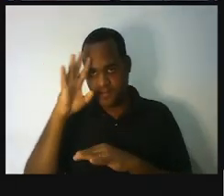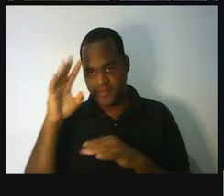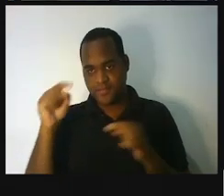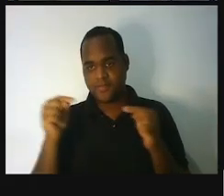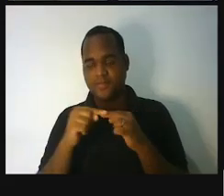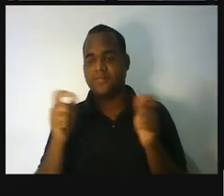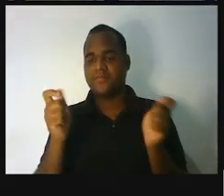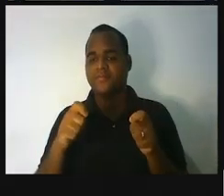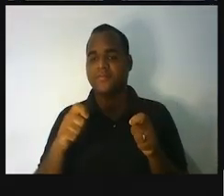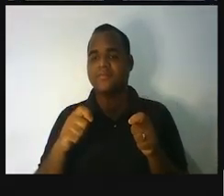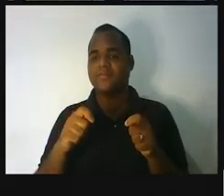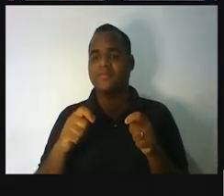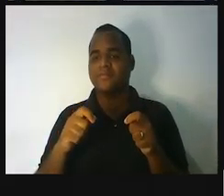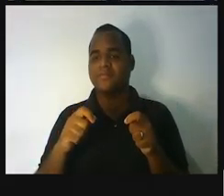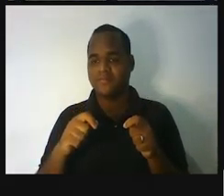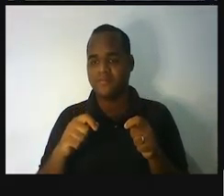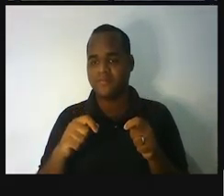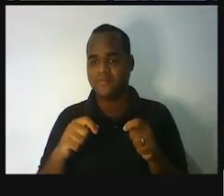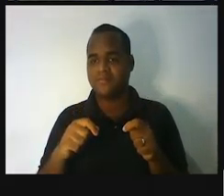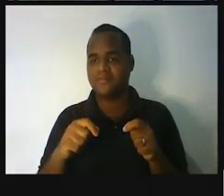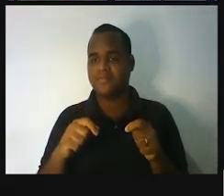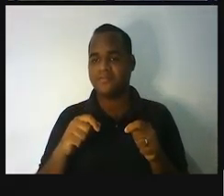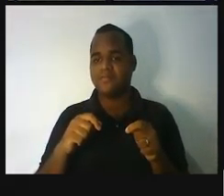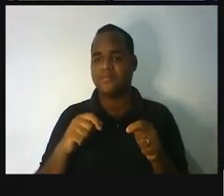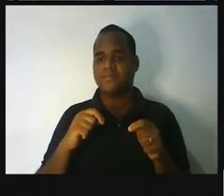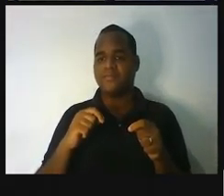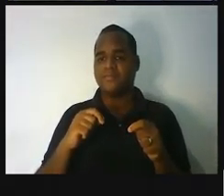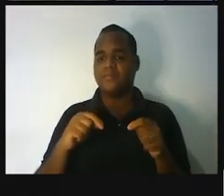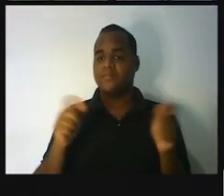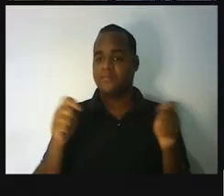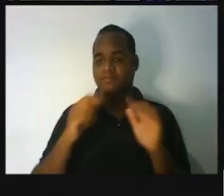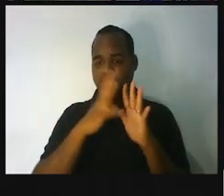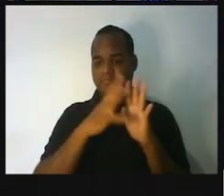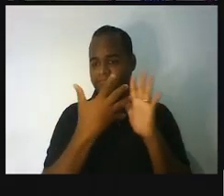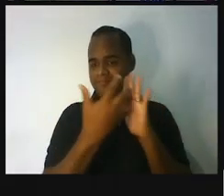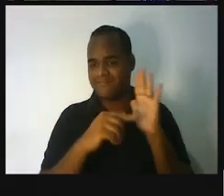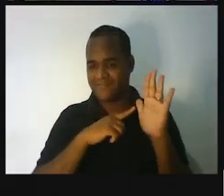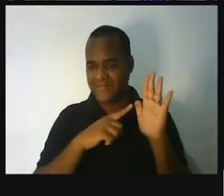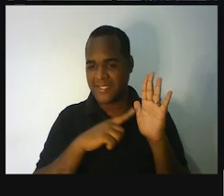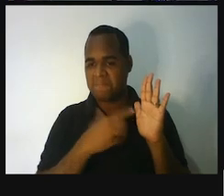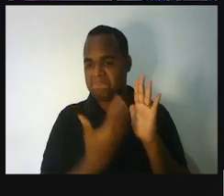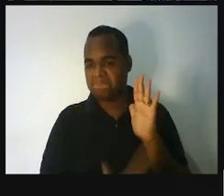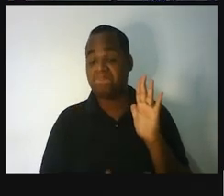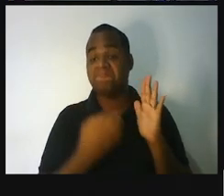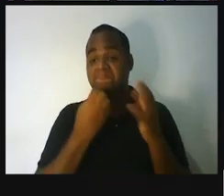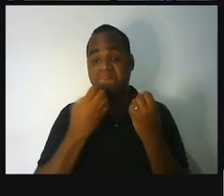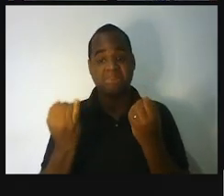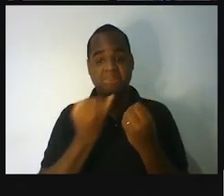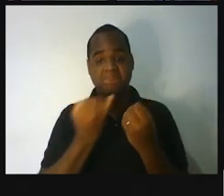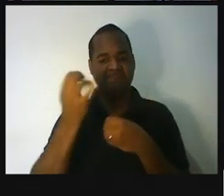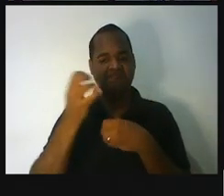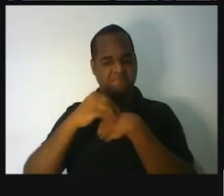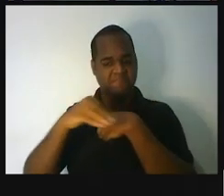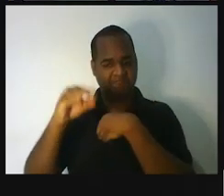tá bom? E tá aí a nossa tabela, tá? Essa tabela traz aí uma